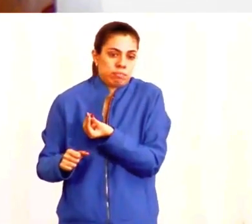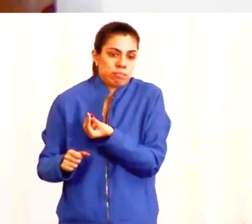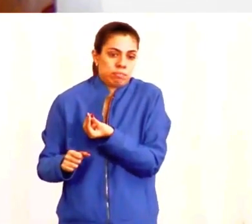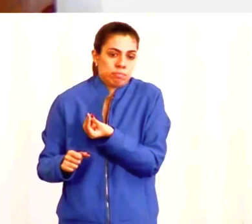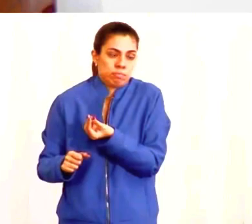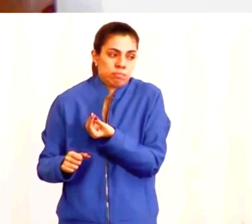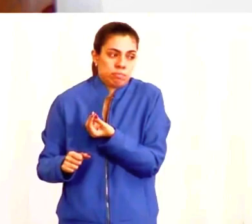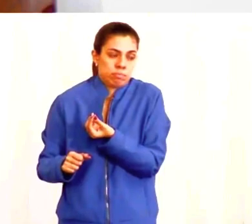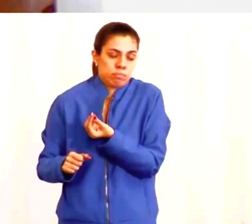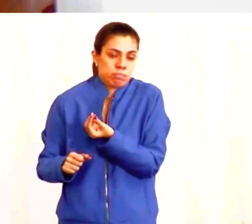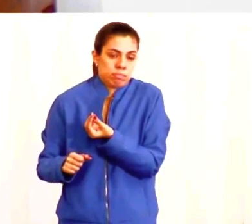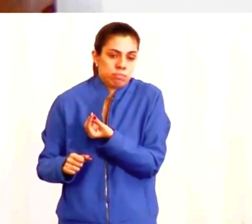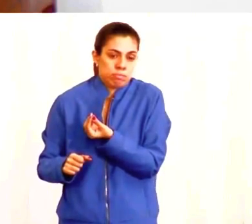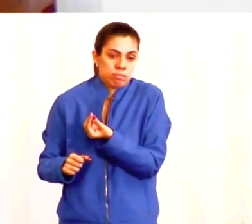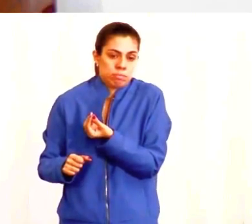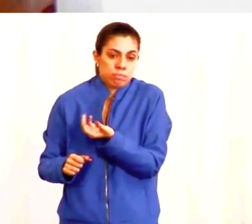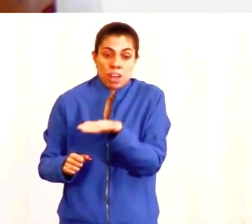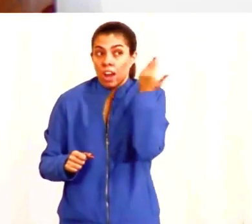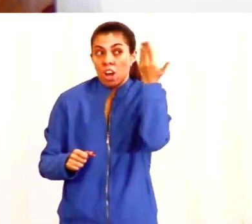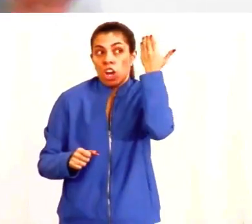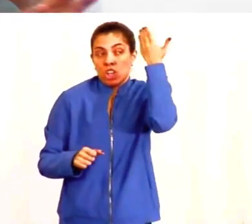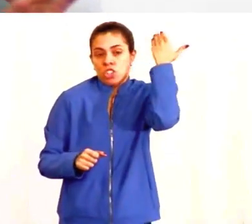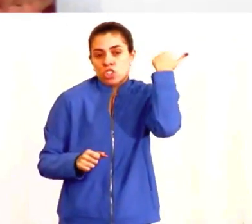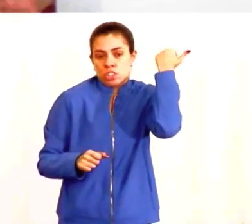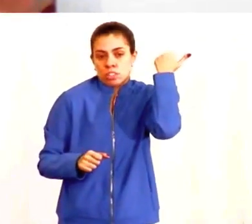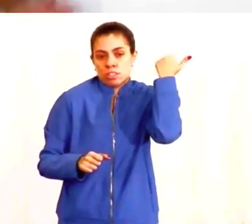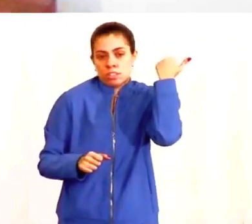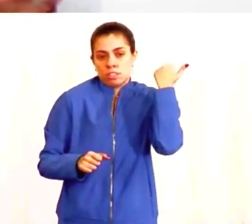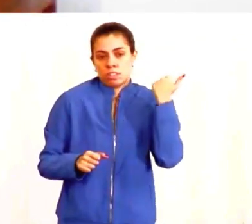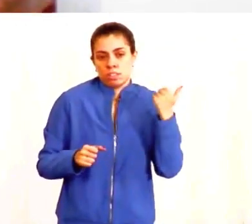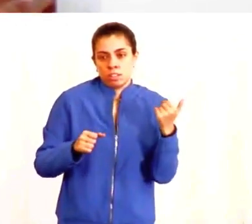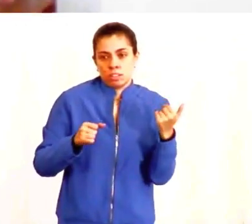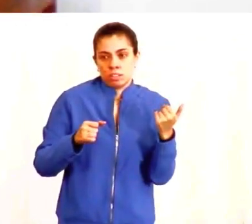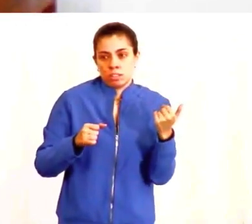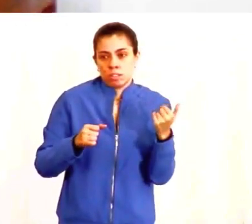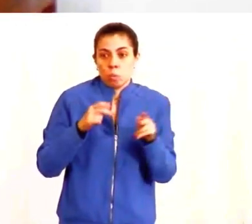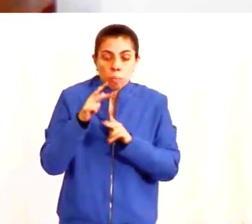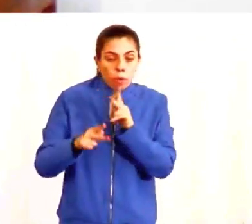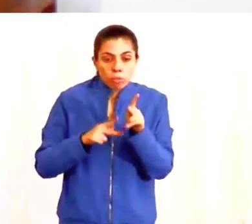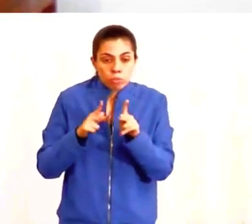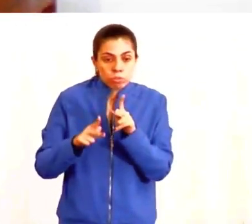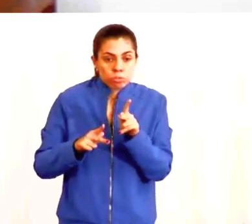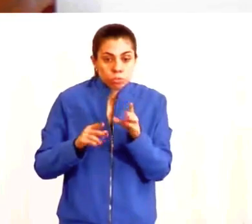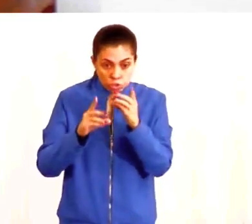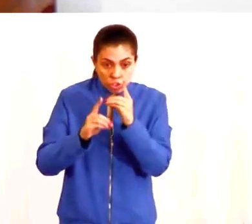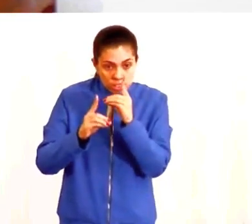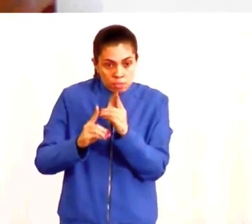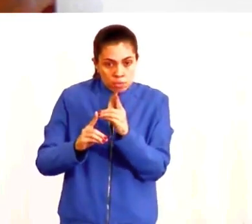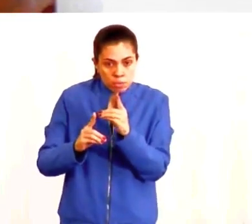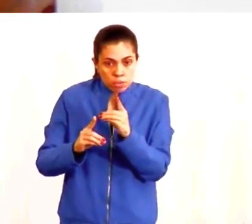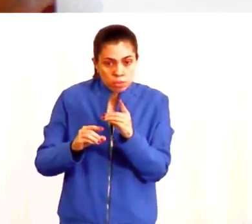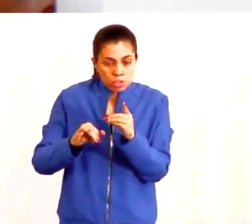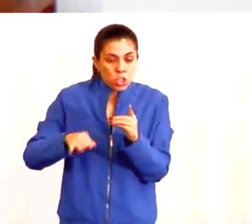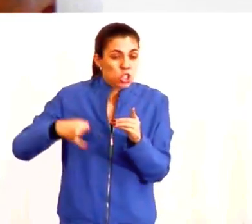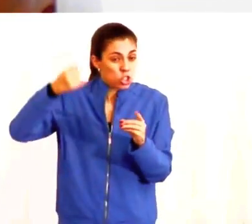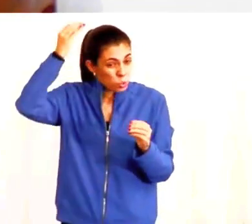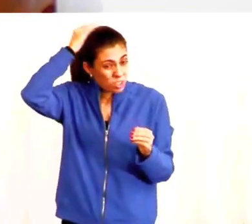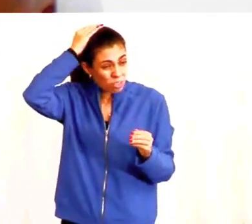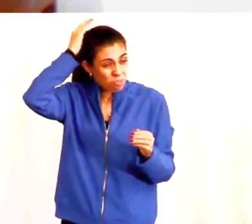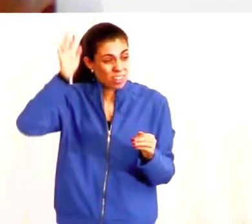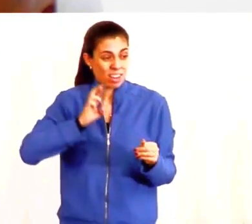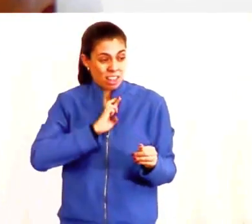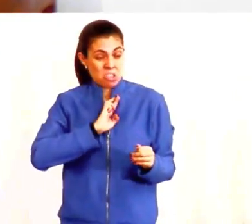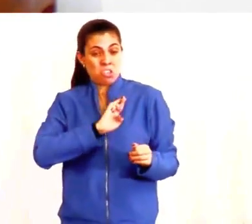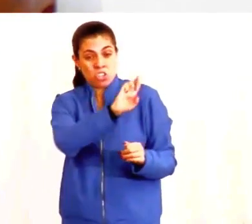filosóficas. Eles estariam rompendo com todo e qualquer sistema que aparentemente lhes